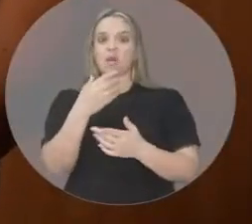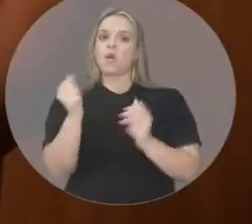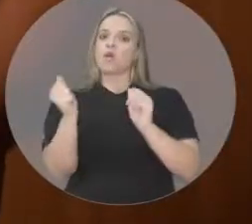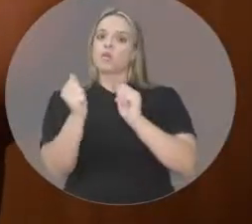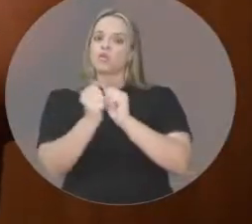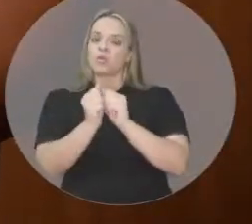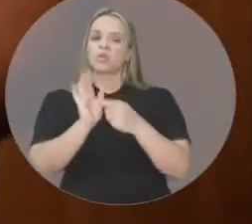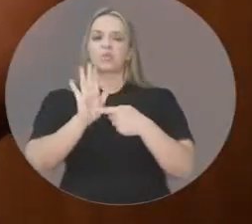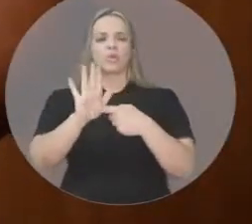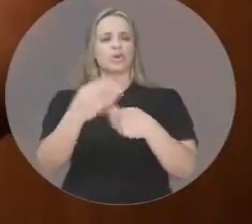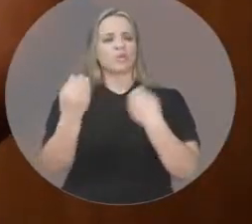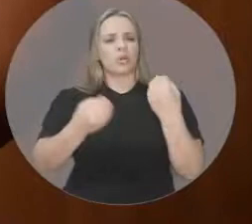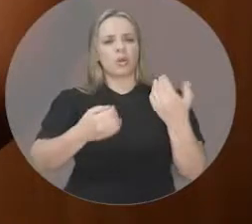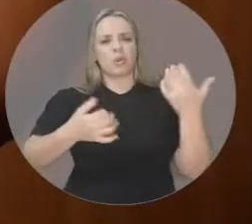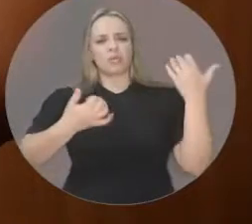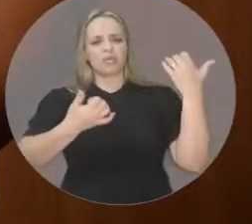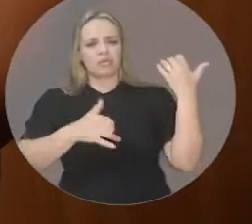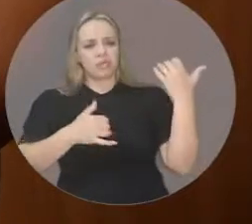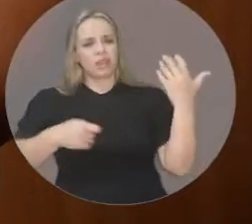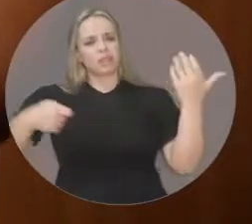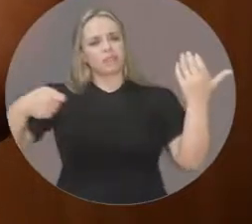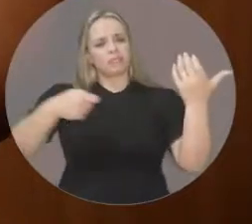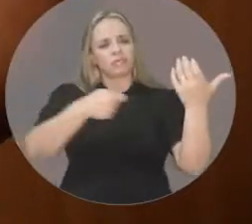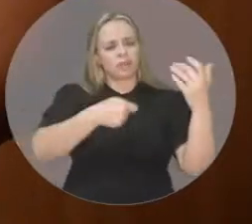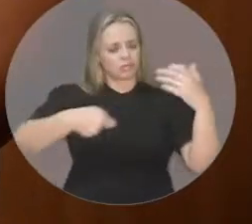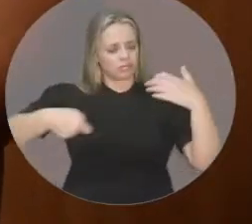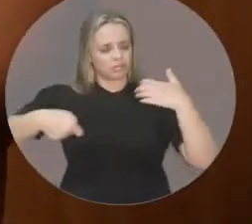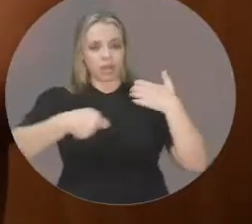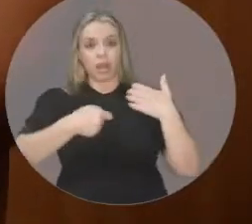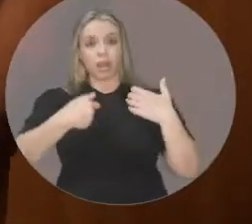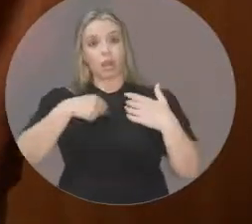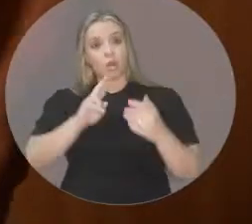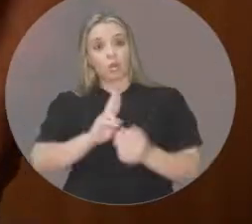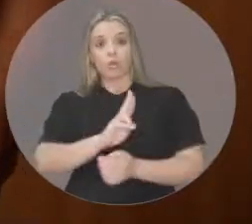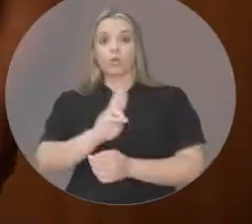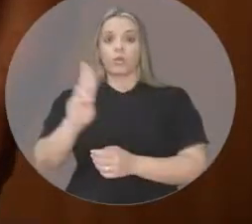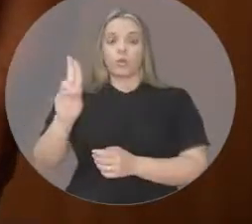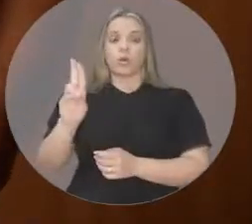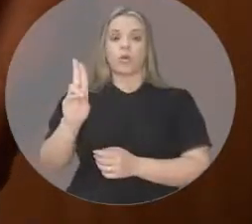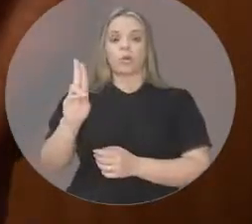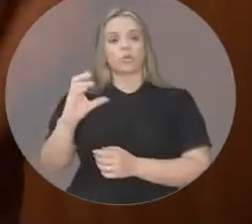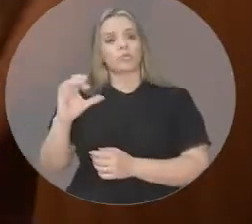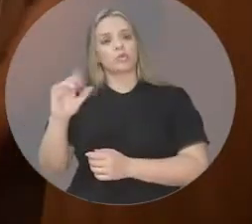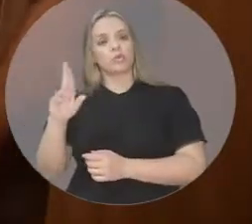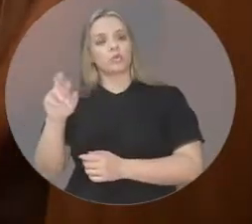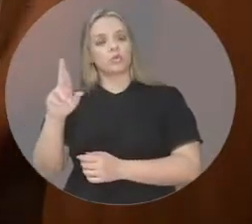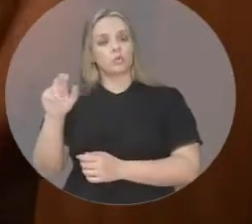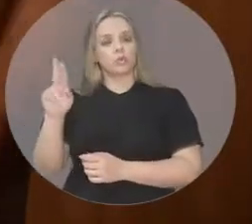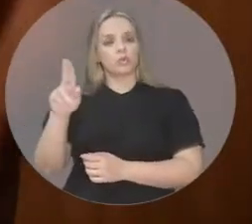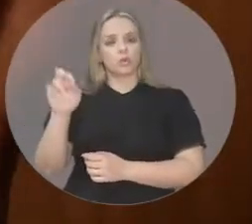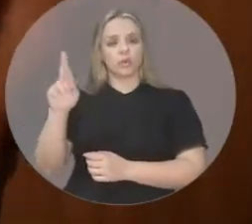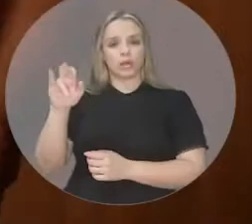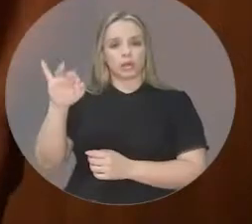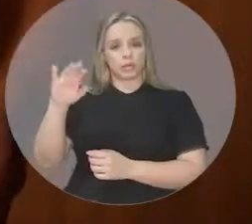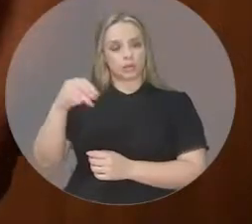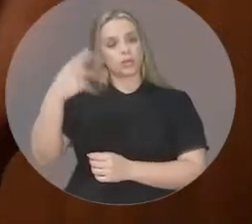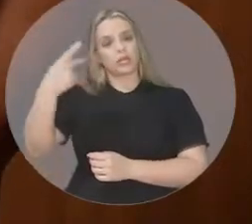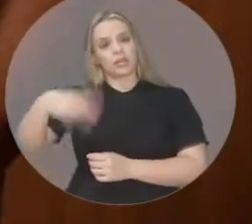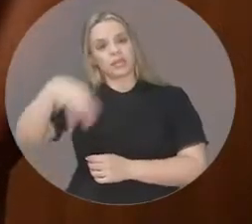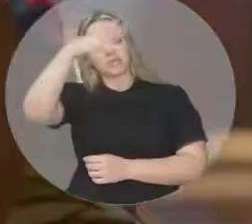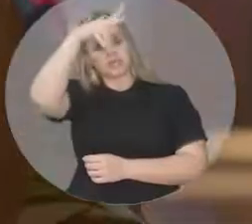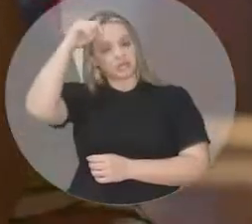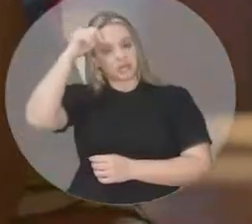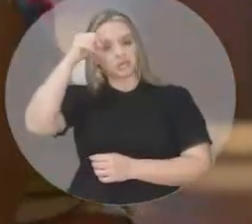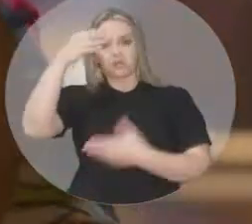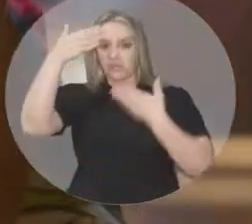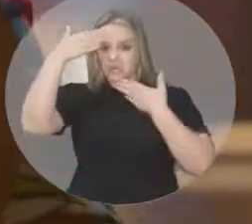que é mostrar somente a parte musical, o corpo musical, a nossa música, como funciona e qual é a dinâmica do nosso